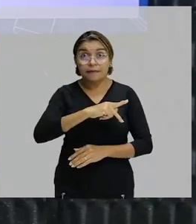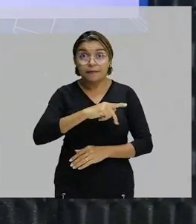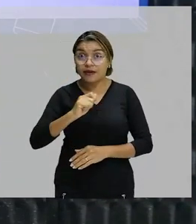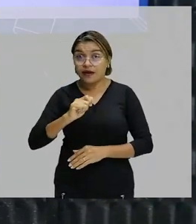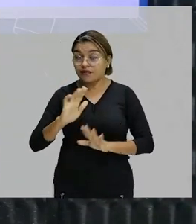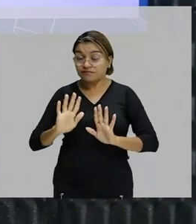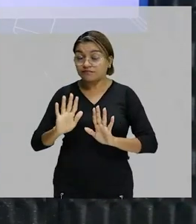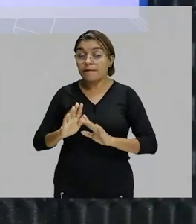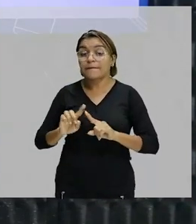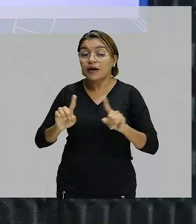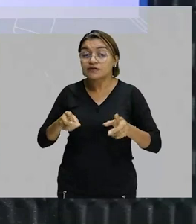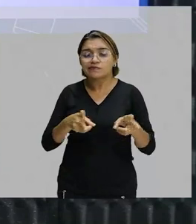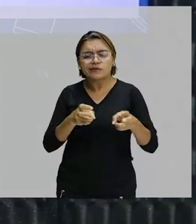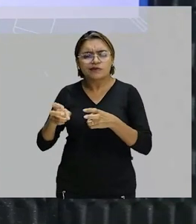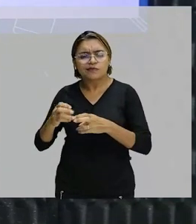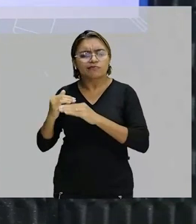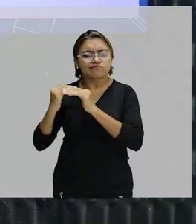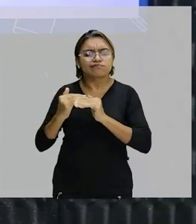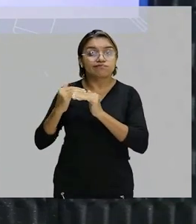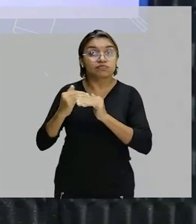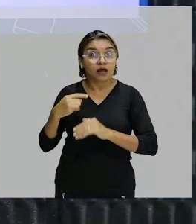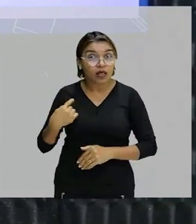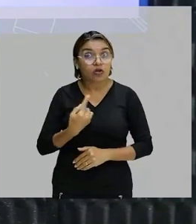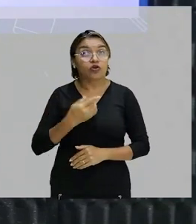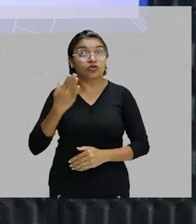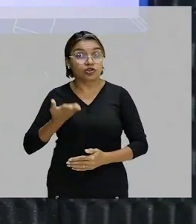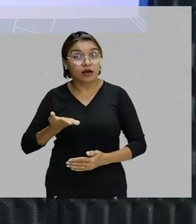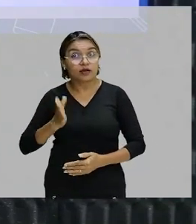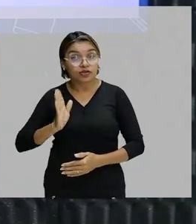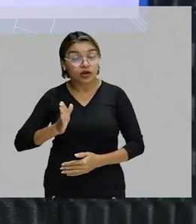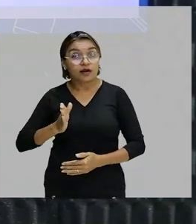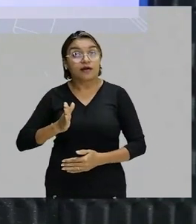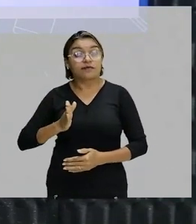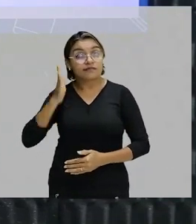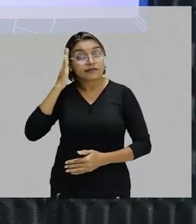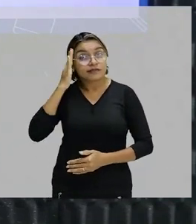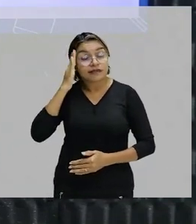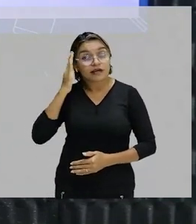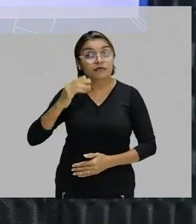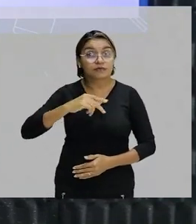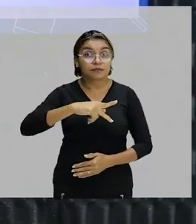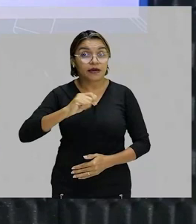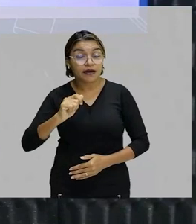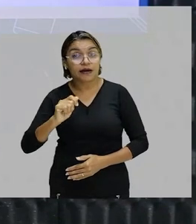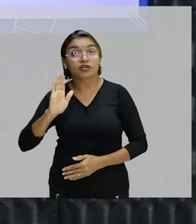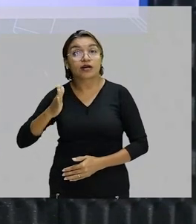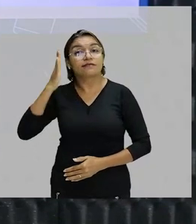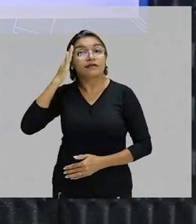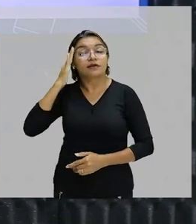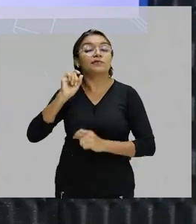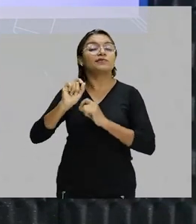aritmética mas ele percebeu esse padrão né e para nós que já sabemos o que que é progressão aritmética nós já compreendemos